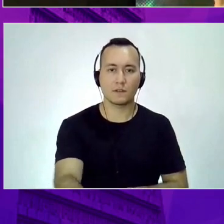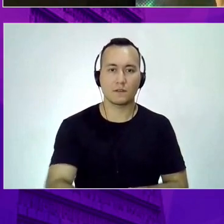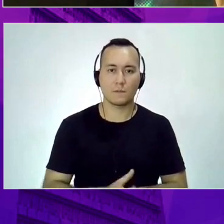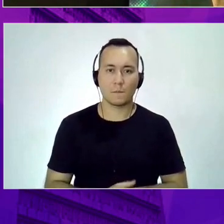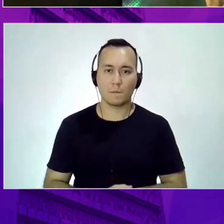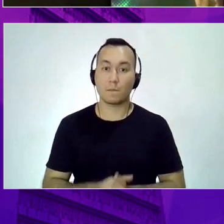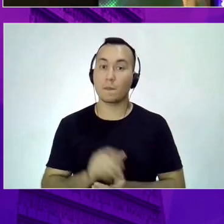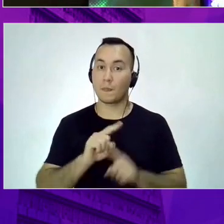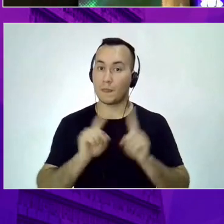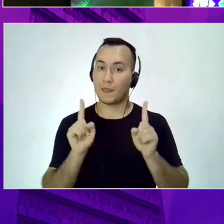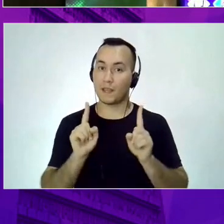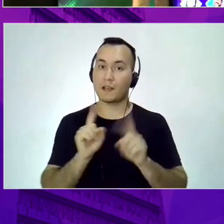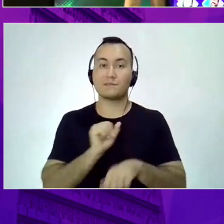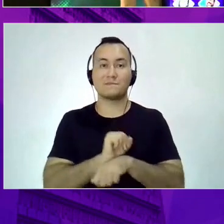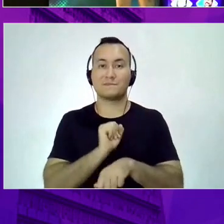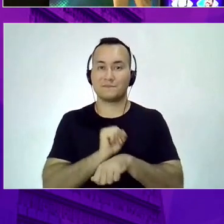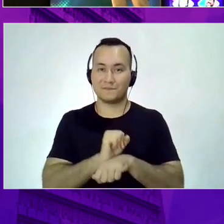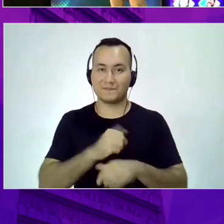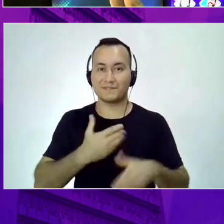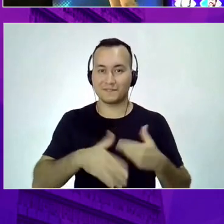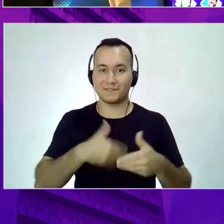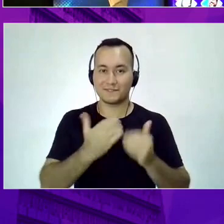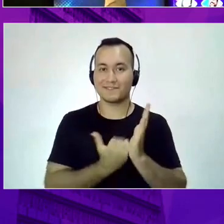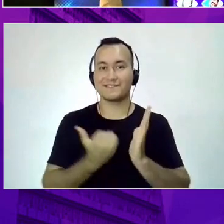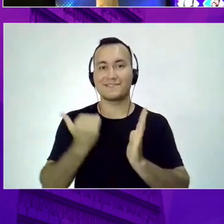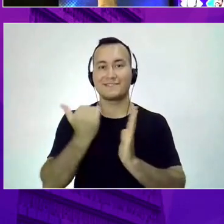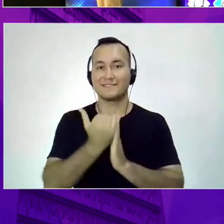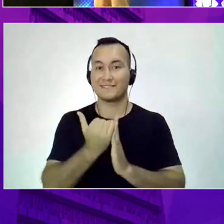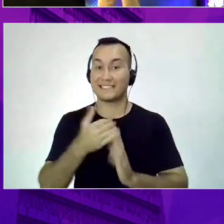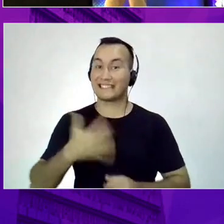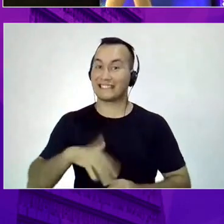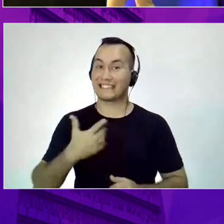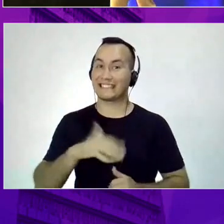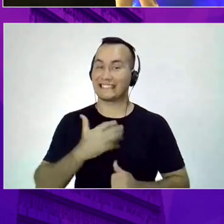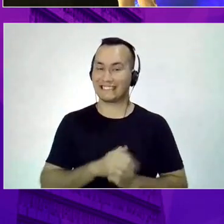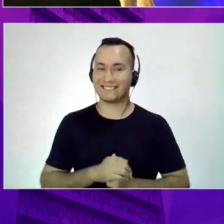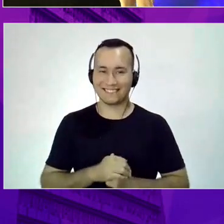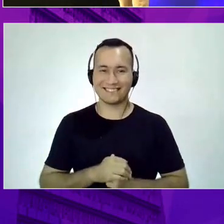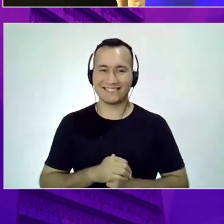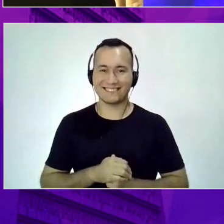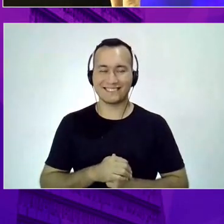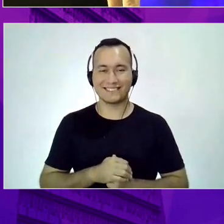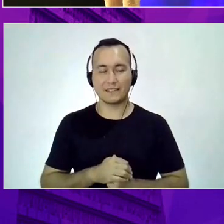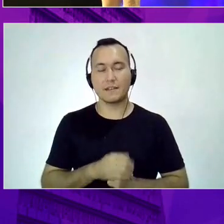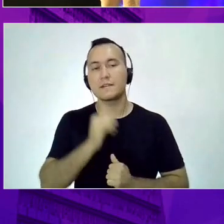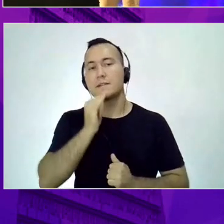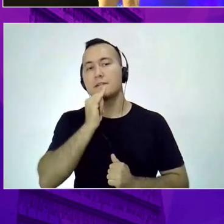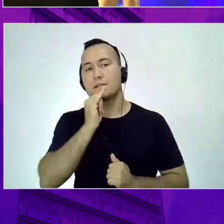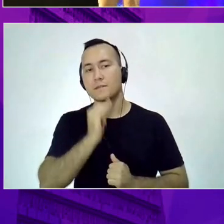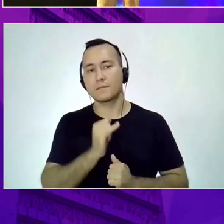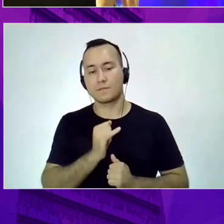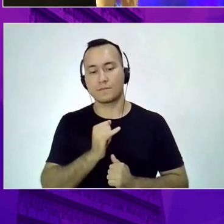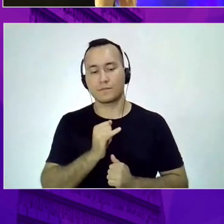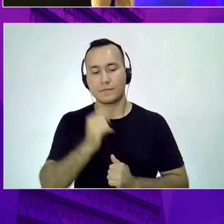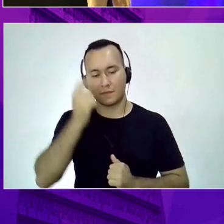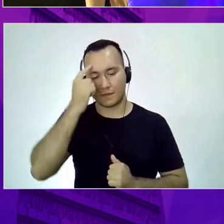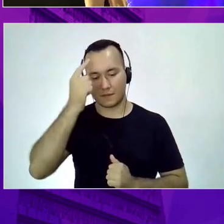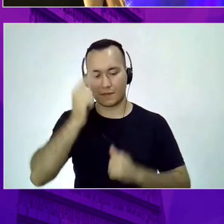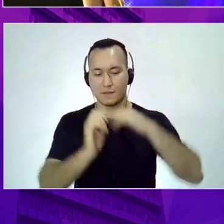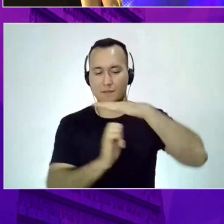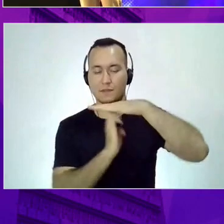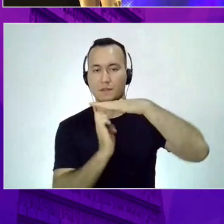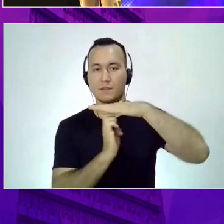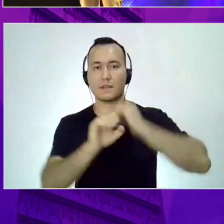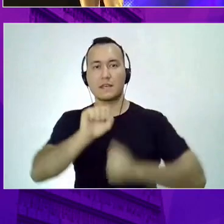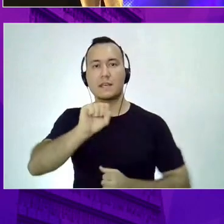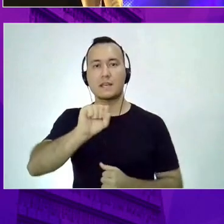Mas, sempre tem mais coisa, e aí a gente percebeu que o sem parar realmente é imparável. Legal, entregaram o primeiro projeto,